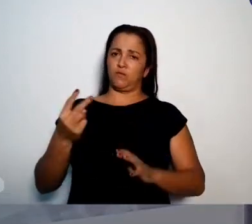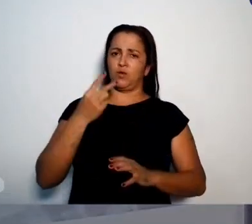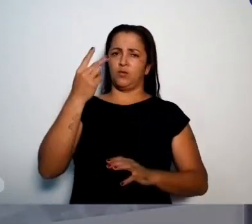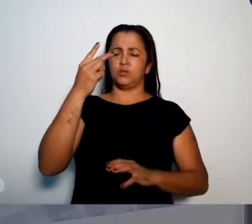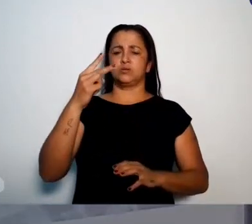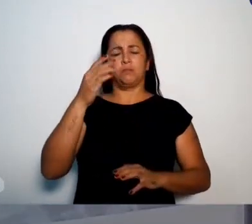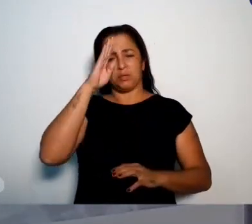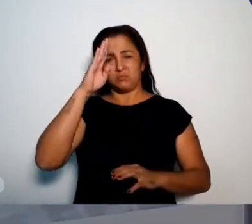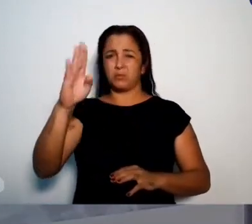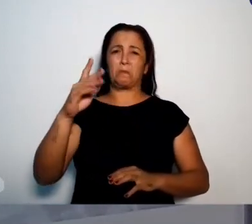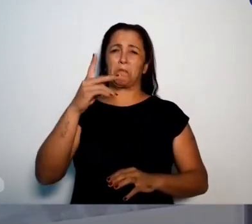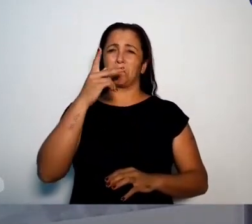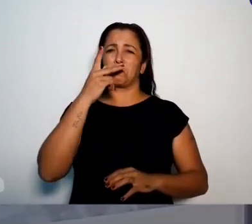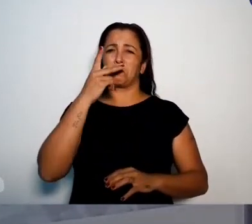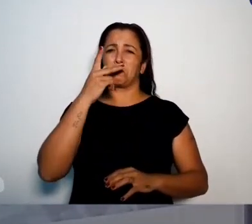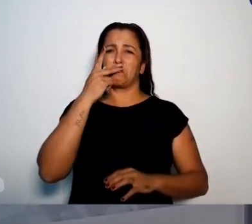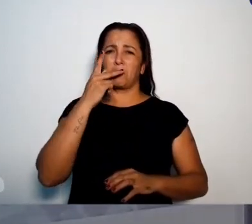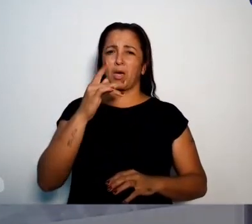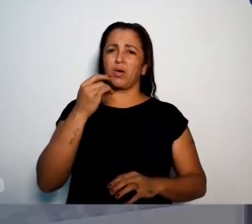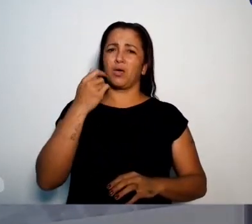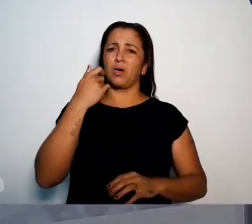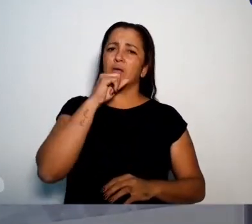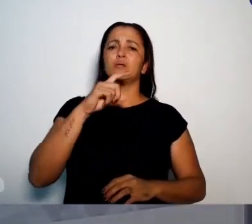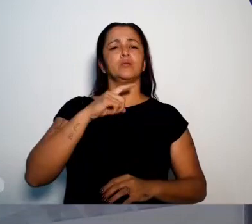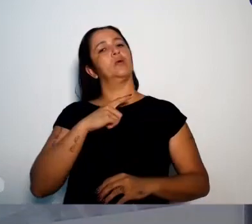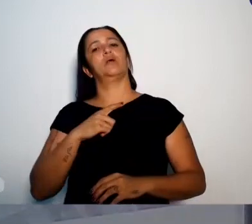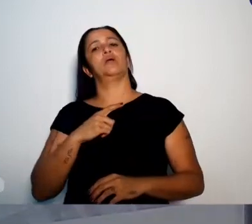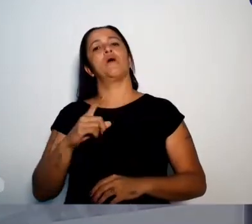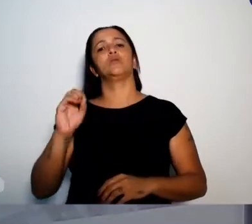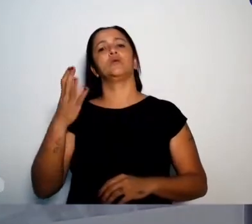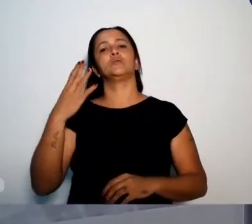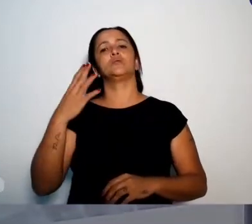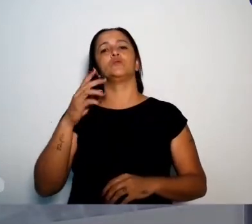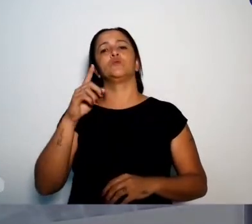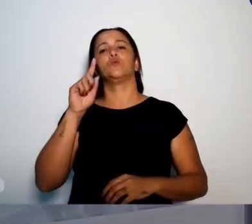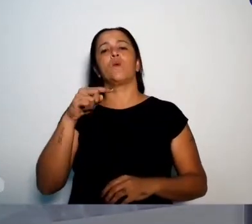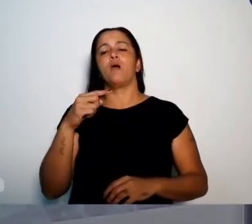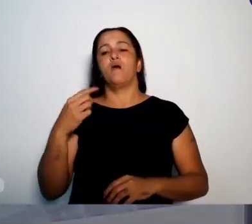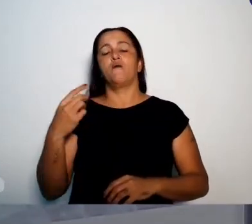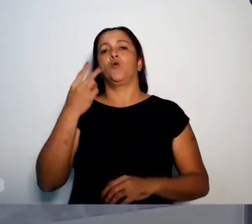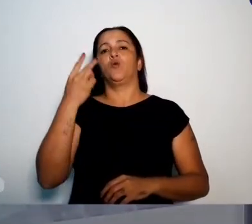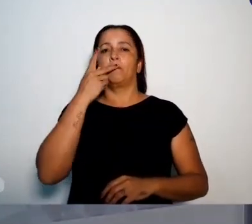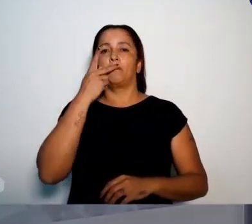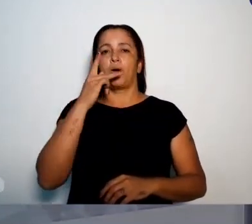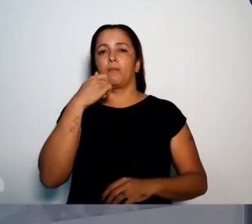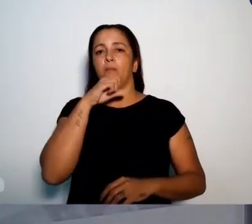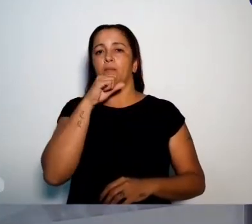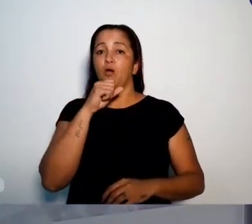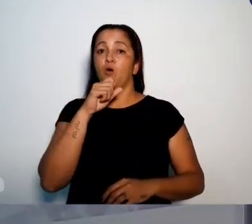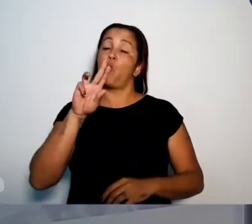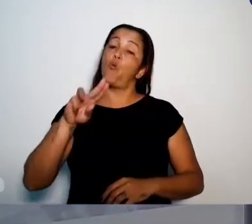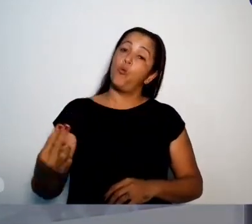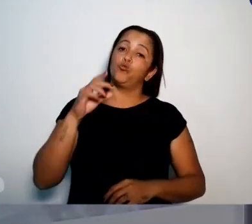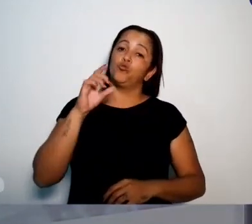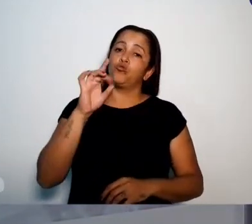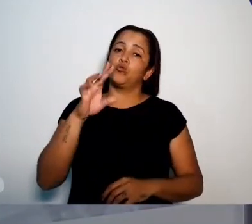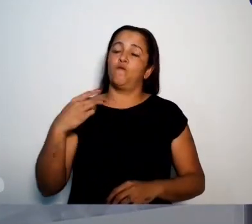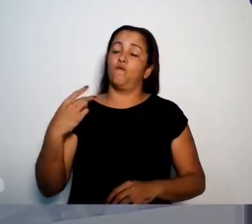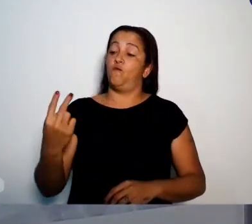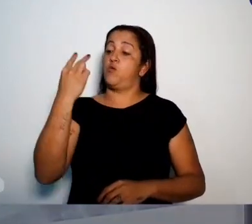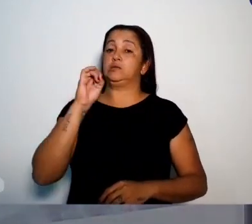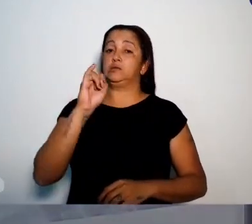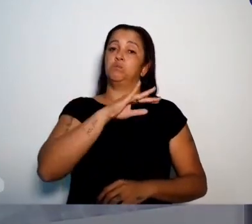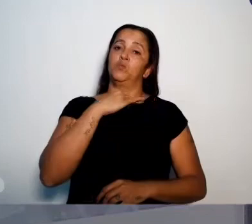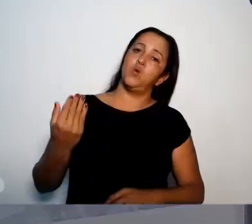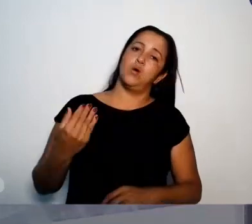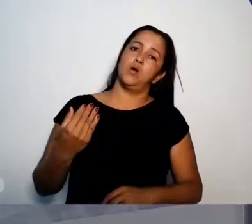né? Isso aí vai um recado para quem não valoriza os pais e geralmente ou só vai valorizar quando morre, está estendido, né? Ah, devia